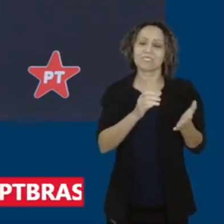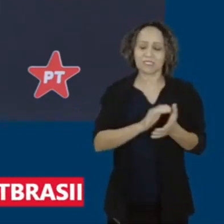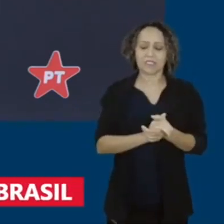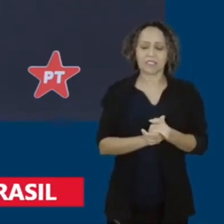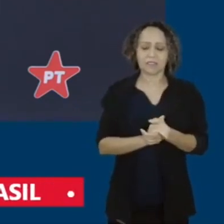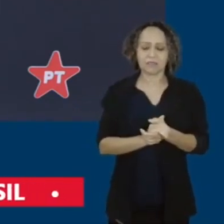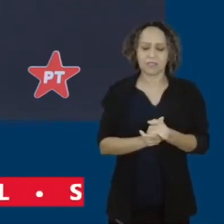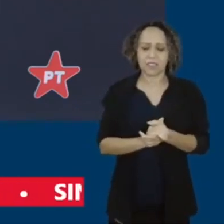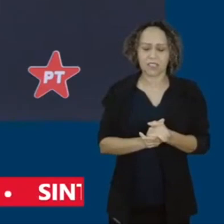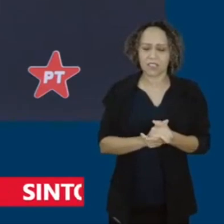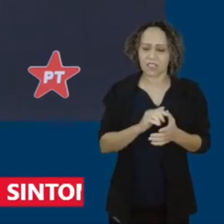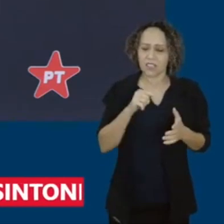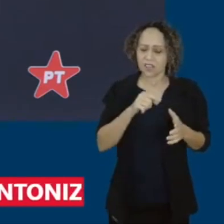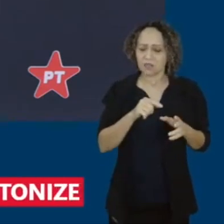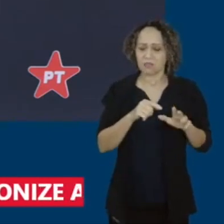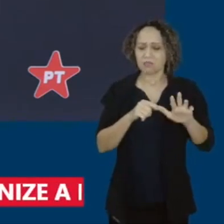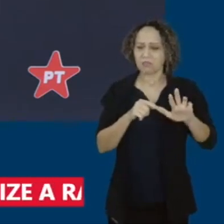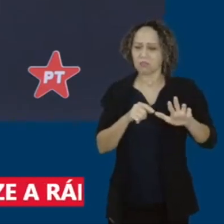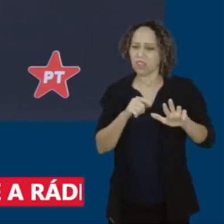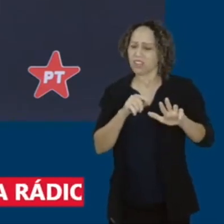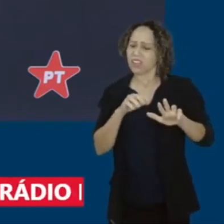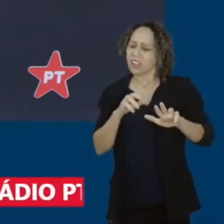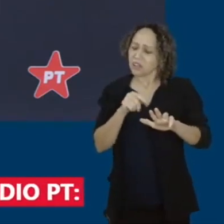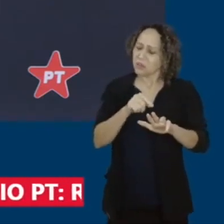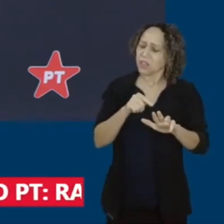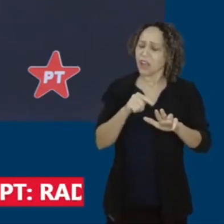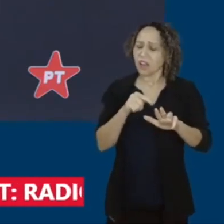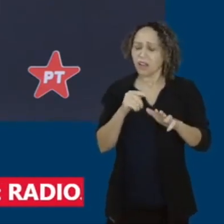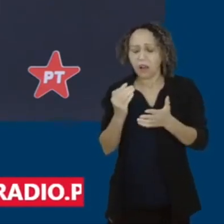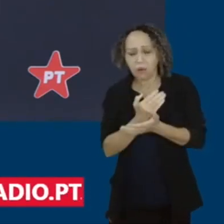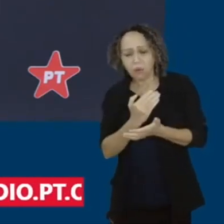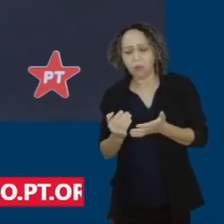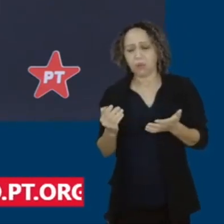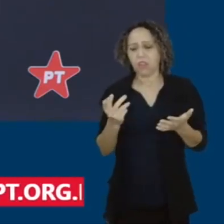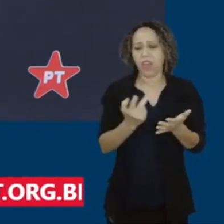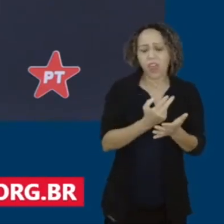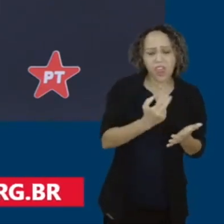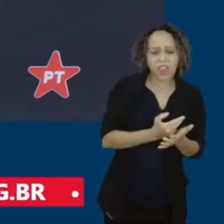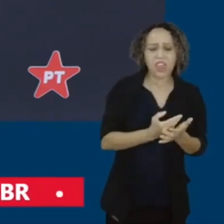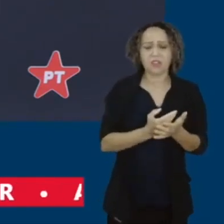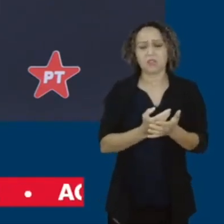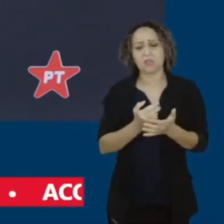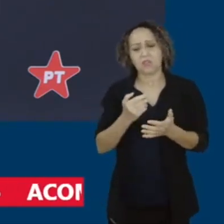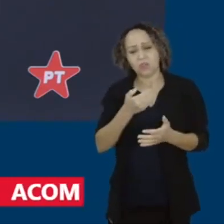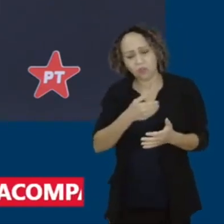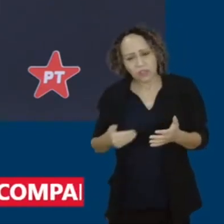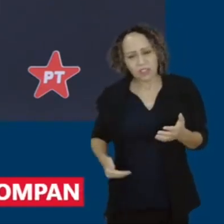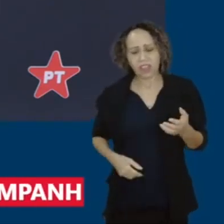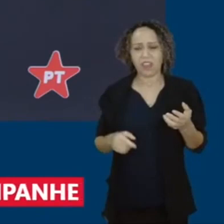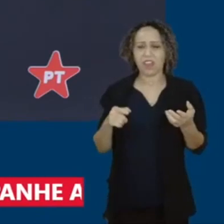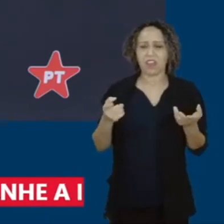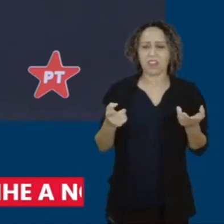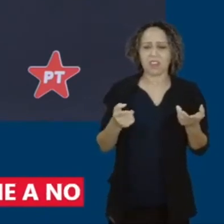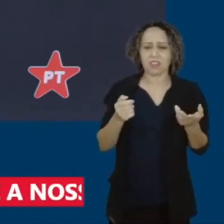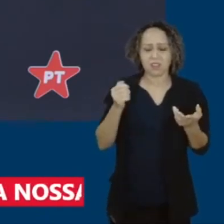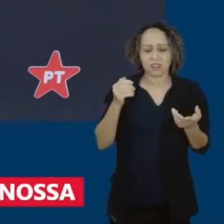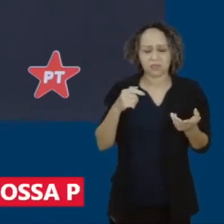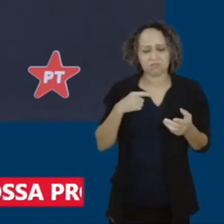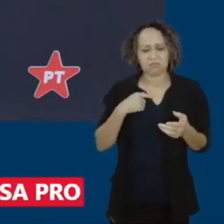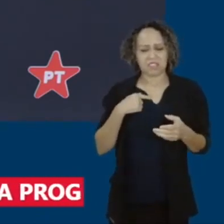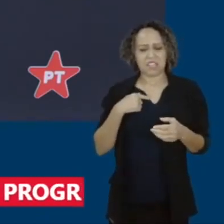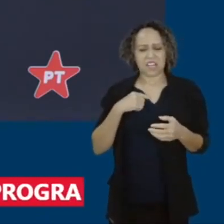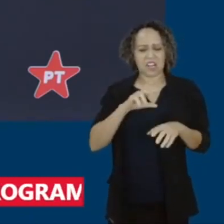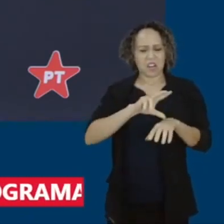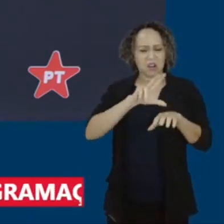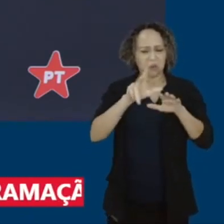alguns pecados que todos os governos têm e que o próprio Brasil tinha, com a corrupção encaixada na política brasileira,